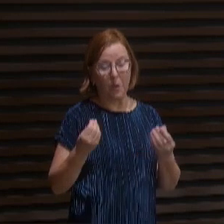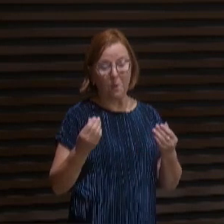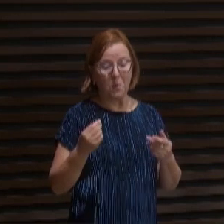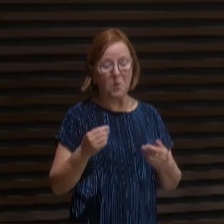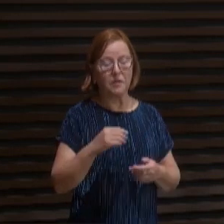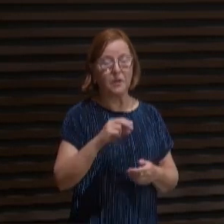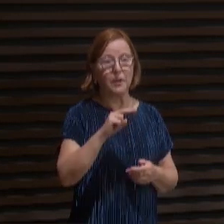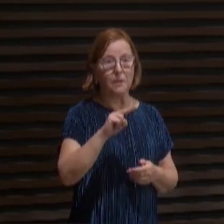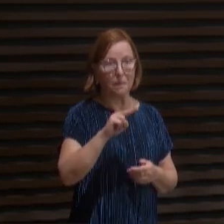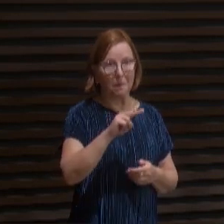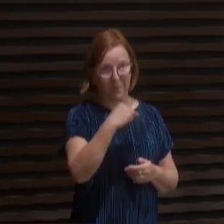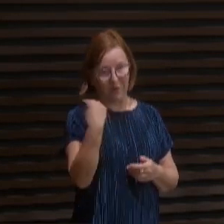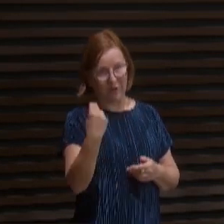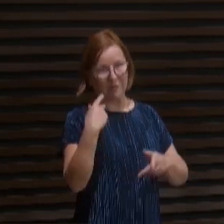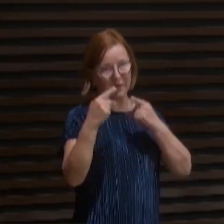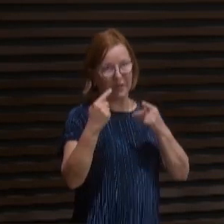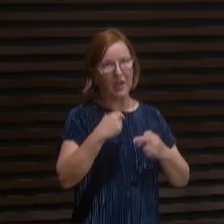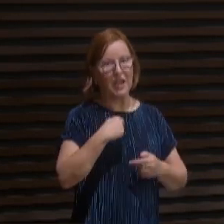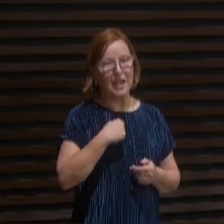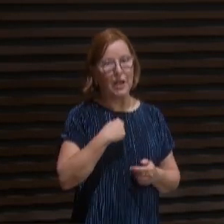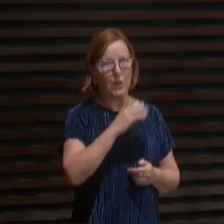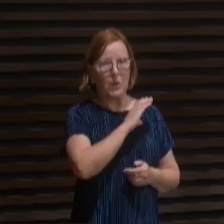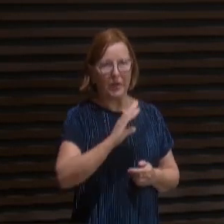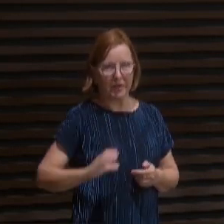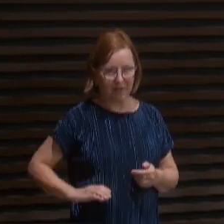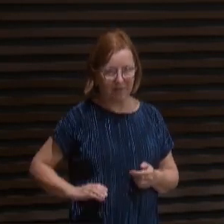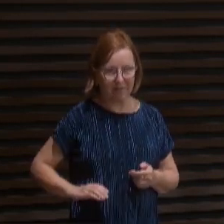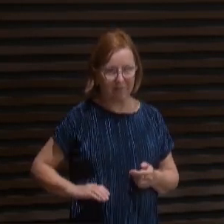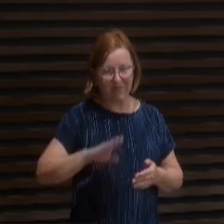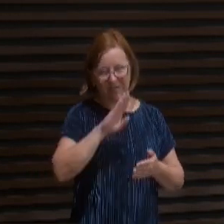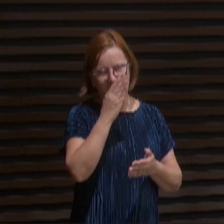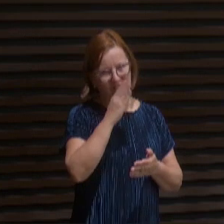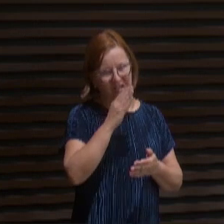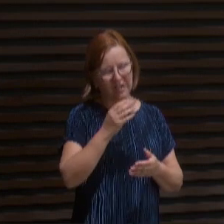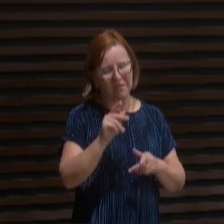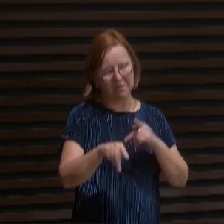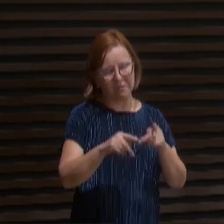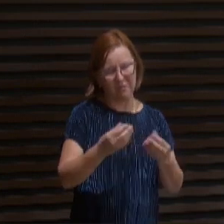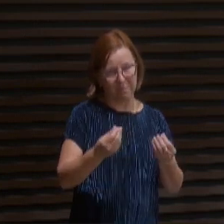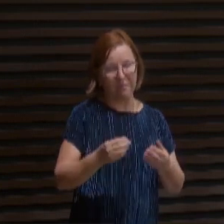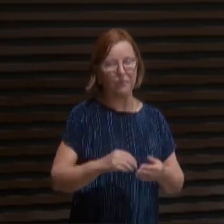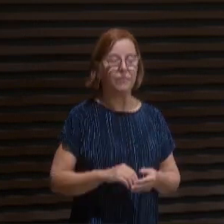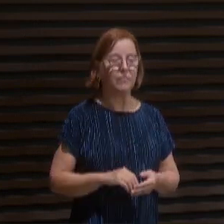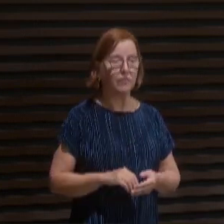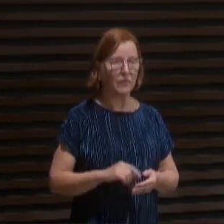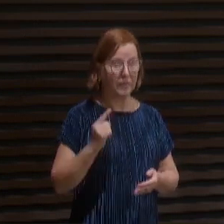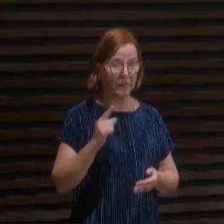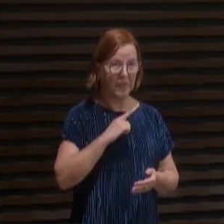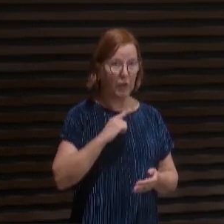dizendo, eu sou o Cristo, e enganarão a muitos. Uma versão que eu acho interessante,